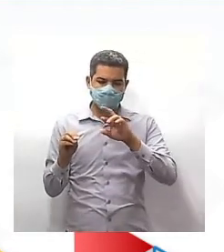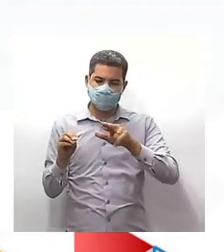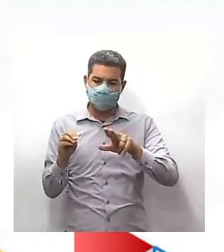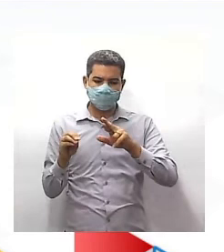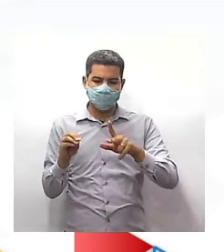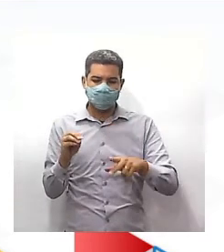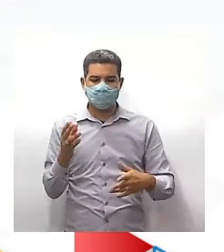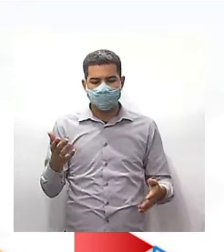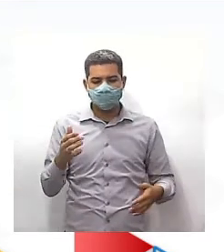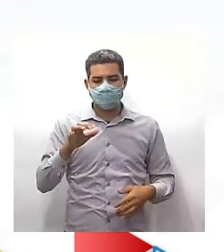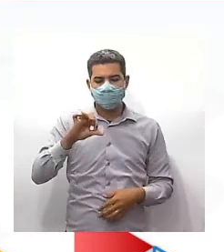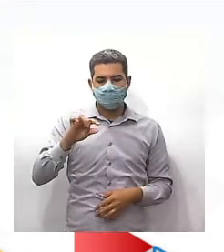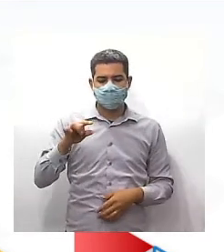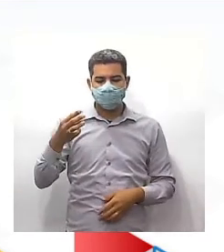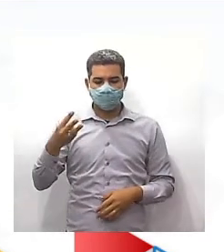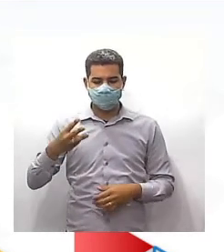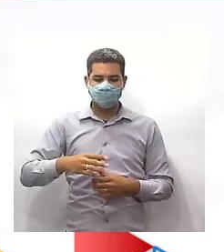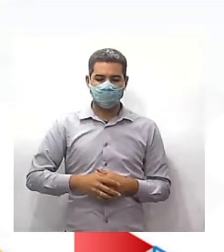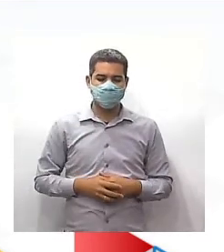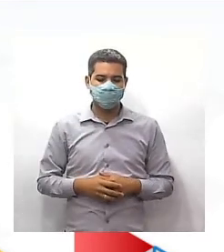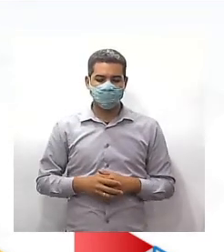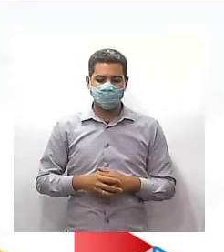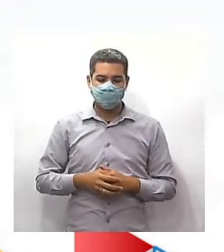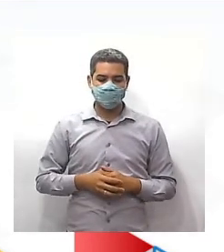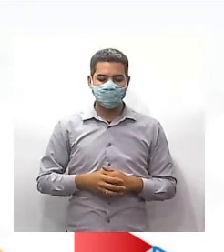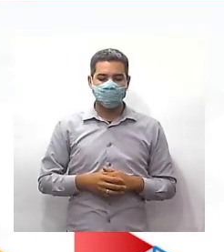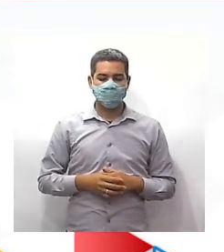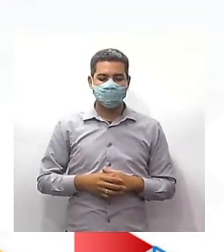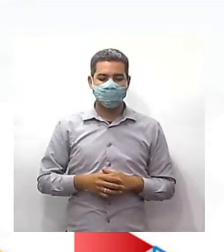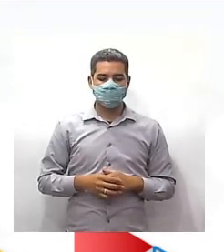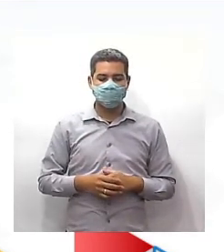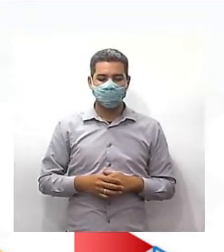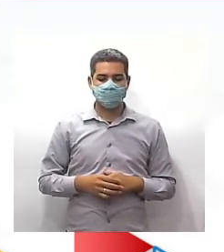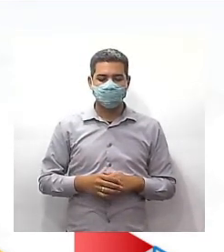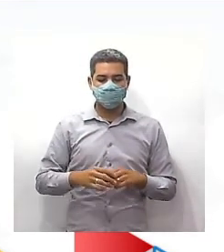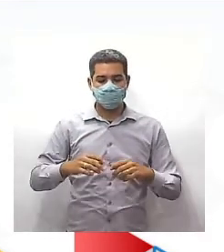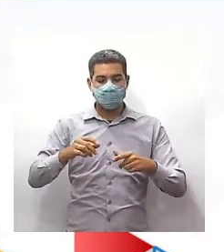para 9,3. Vamos comigo então? Quantidade total, sempre que a